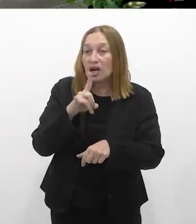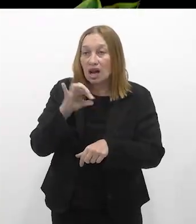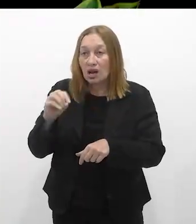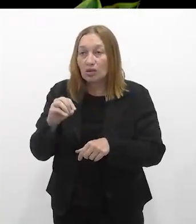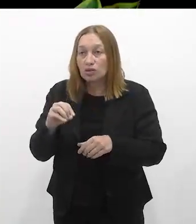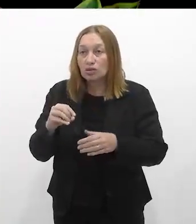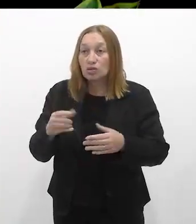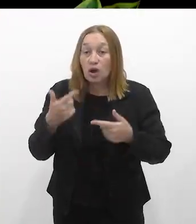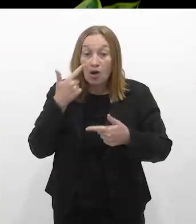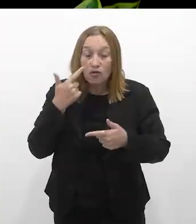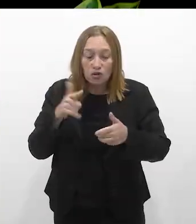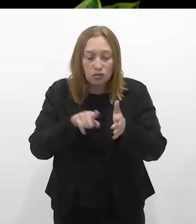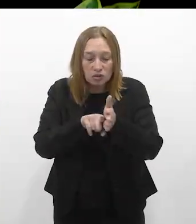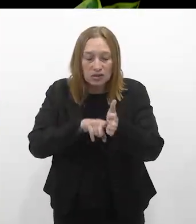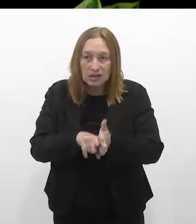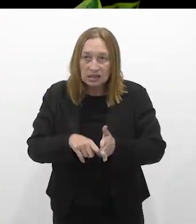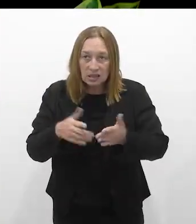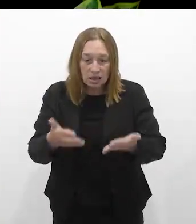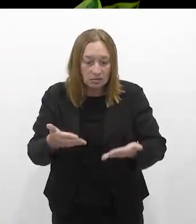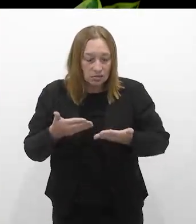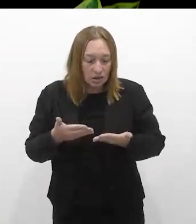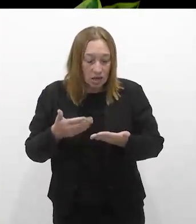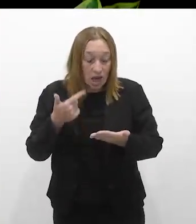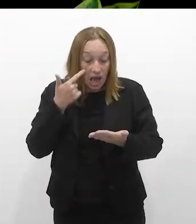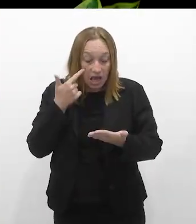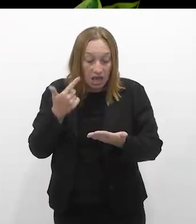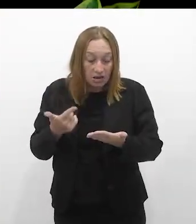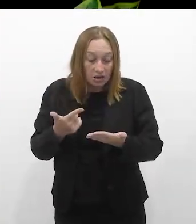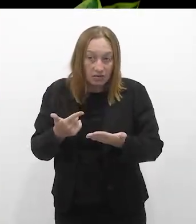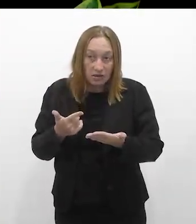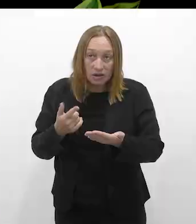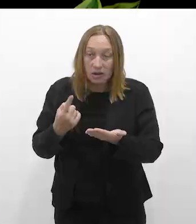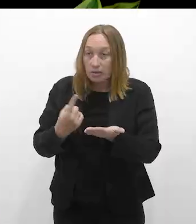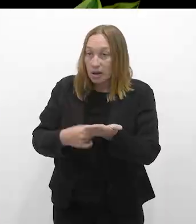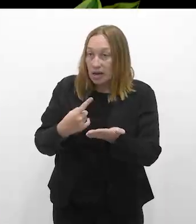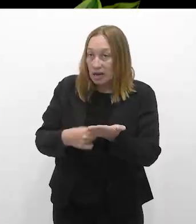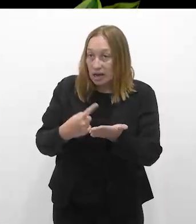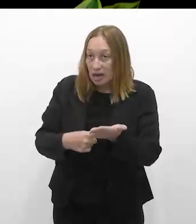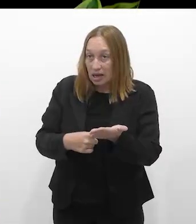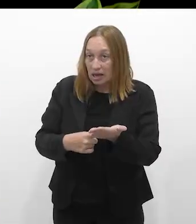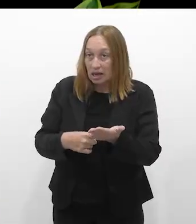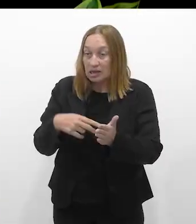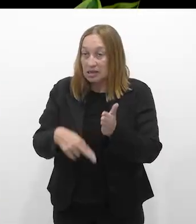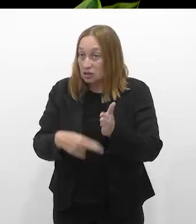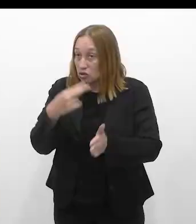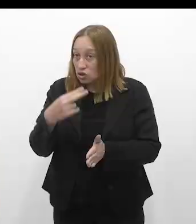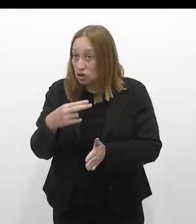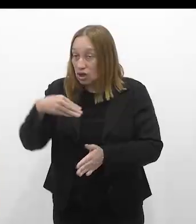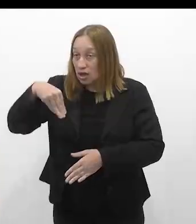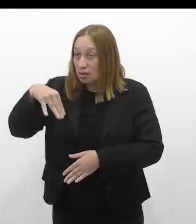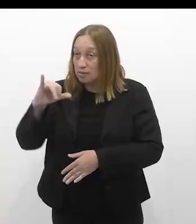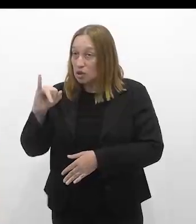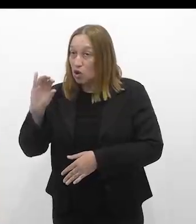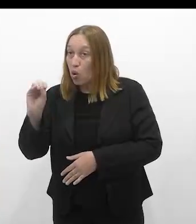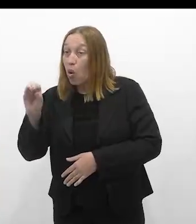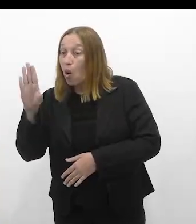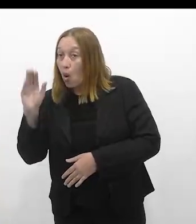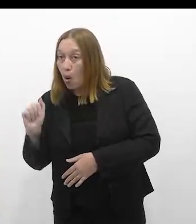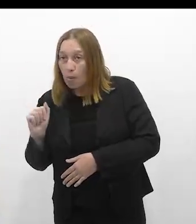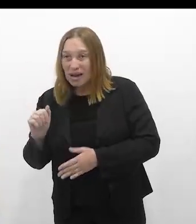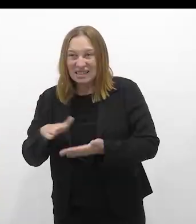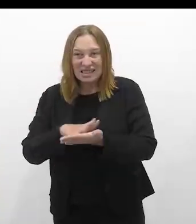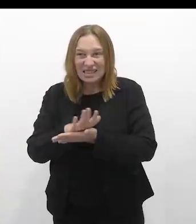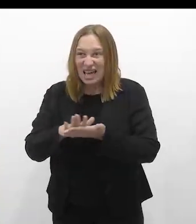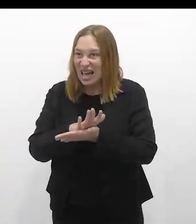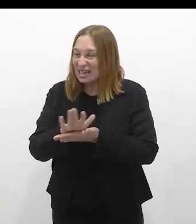Moura pegou os meus exames e já ia até agendar a minha cirurgia do mioma. Que nada tinha a ver com as